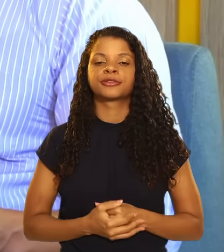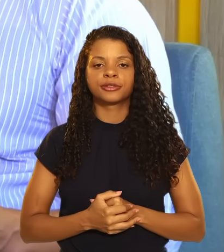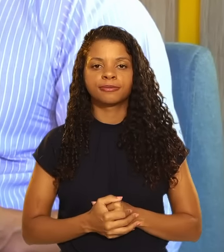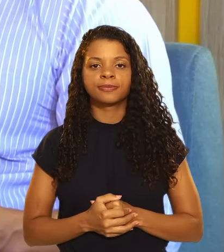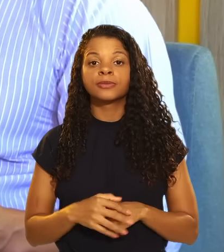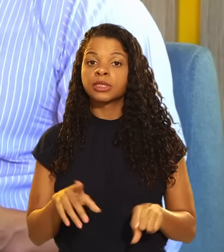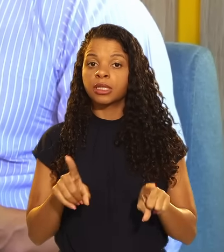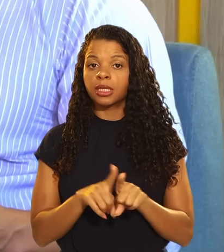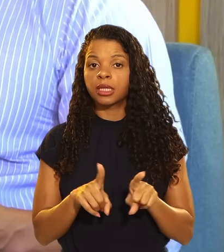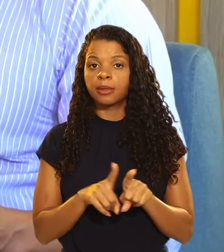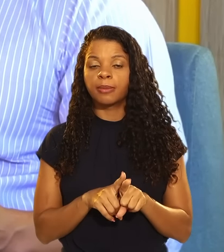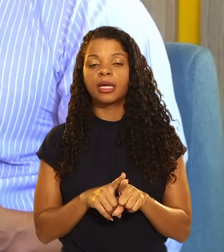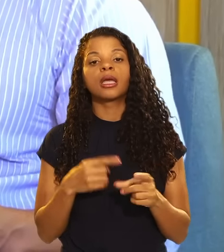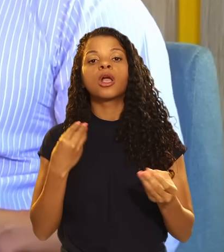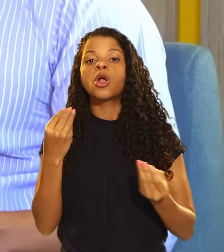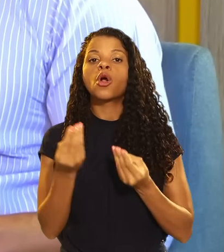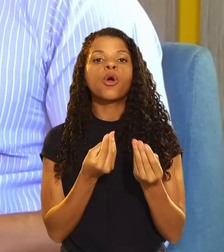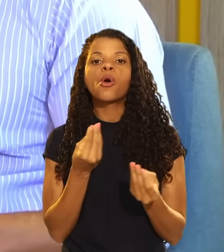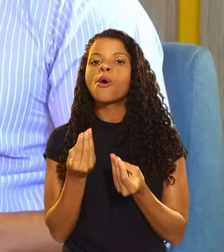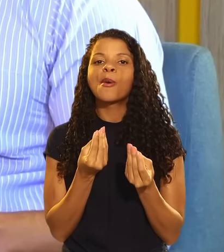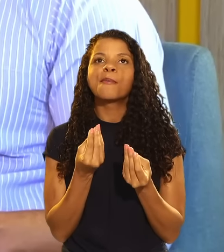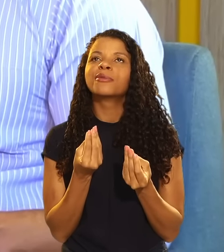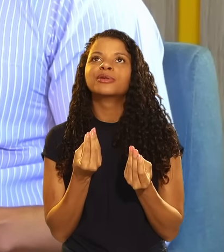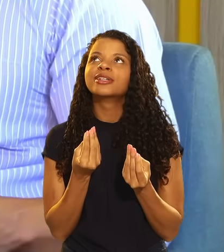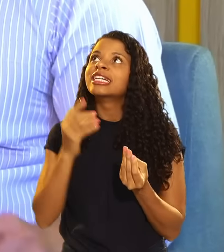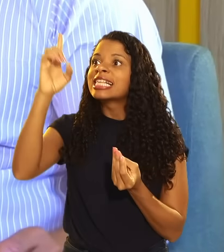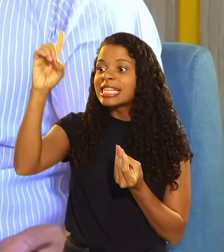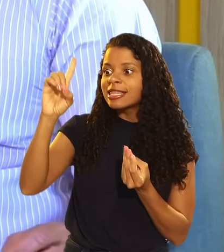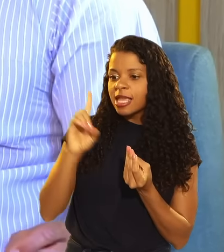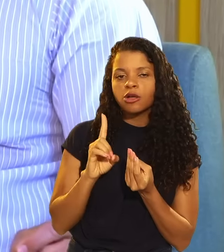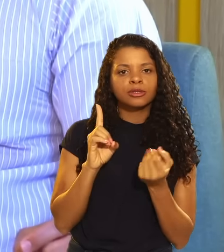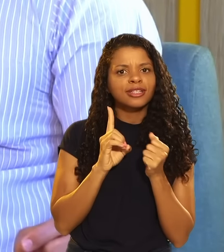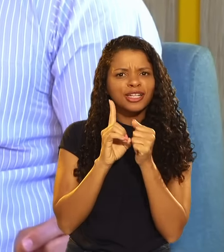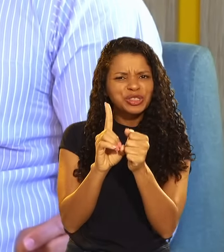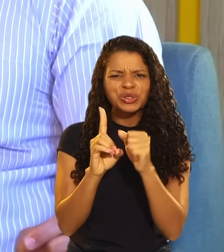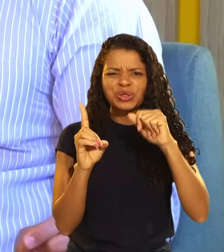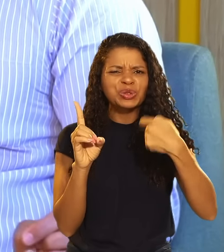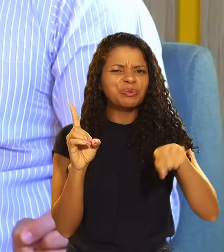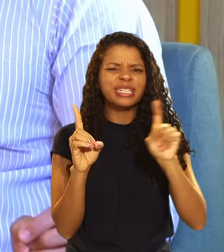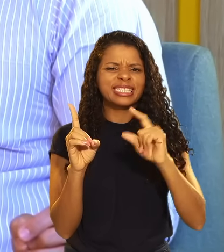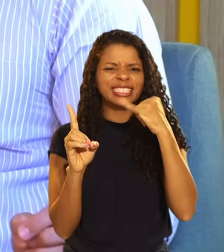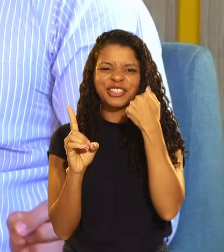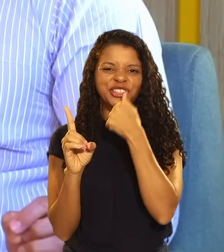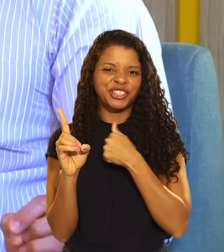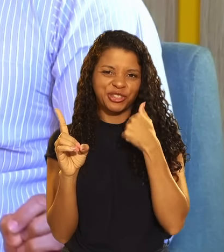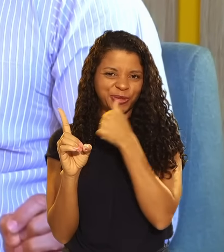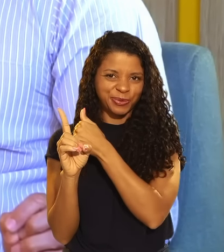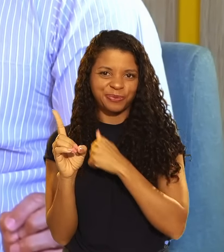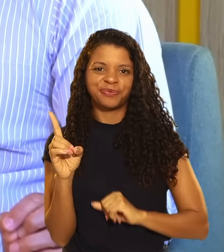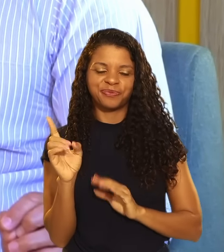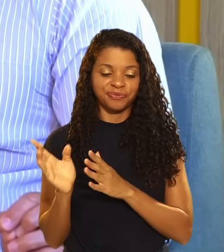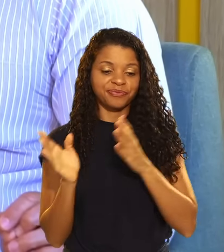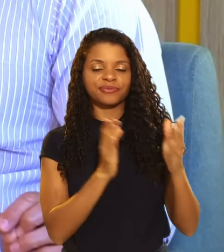como precisar do jejum se estava com a presença de Deus ali ao lado. o Senhor do sábado na terça-feira, Adriano, nós começamos aqui